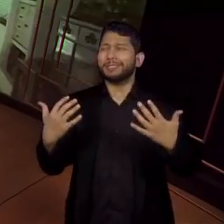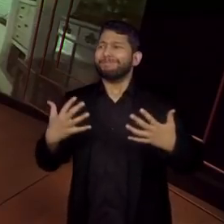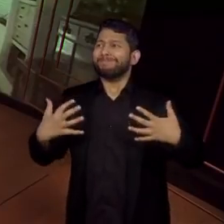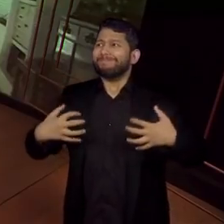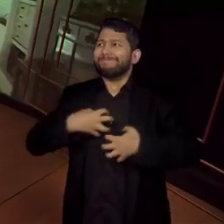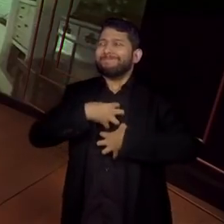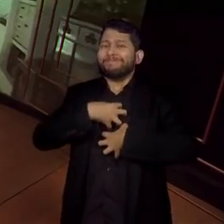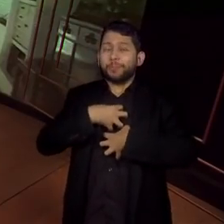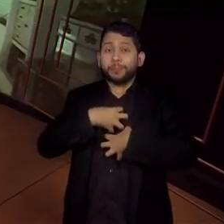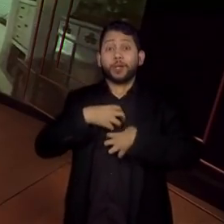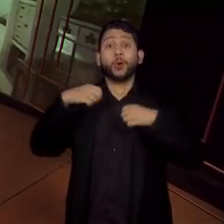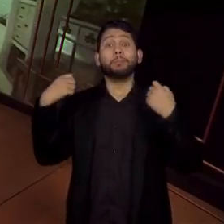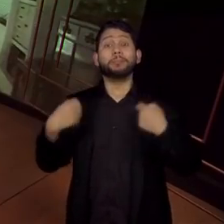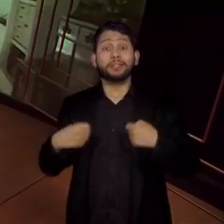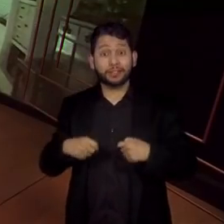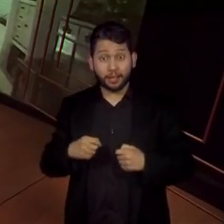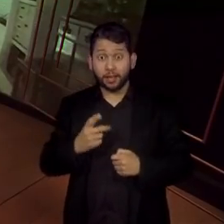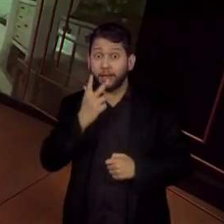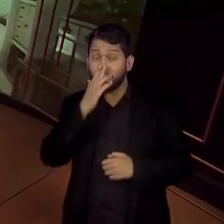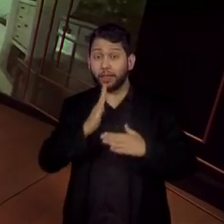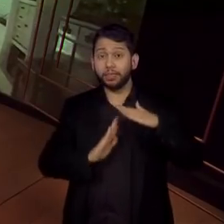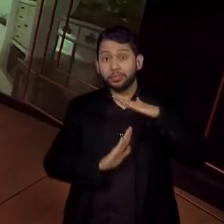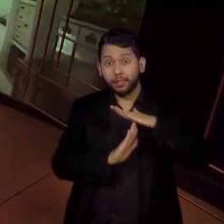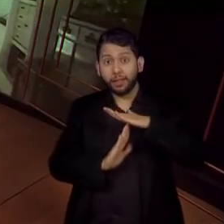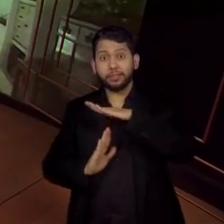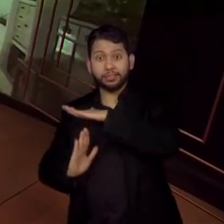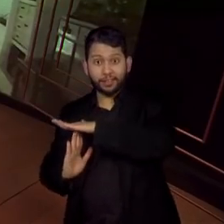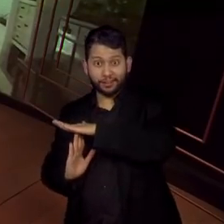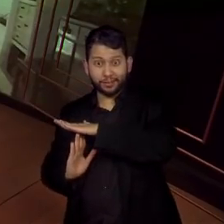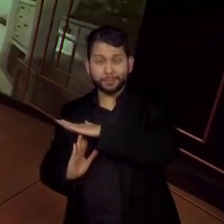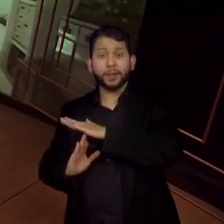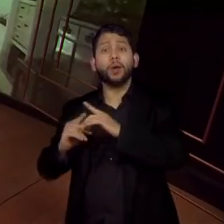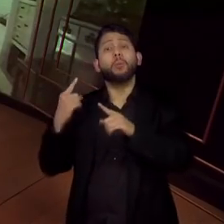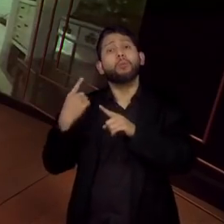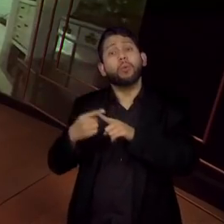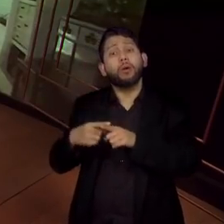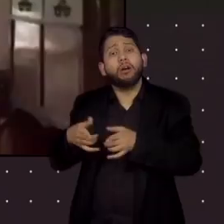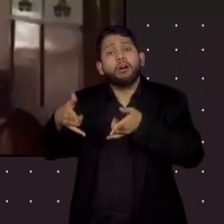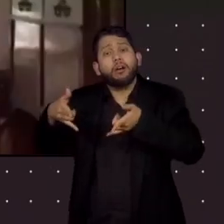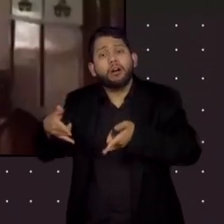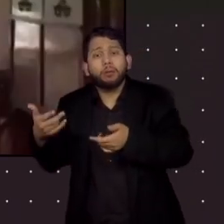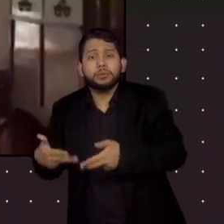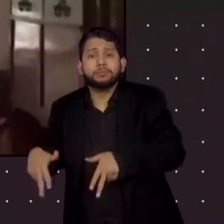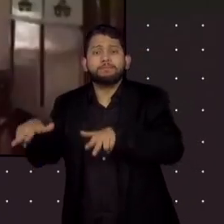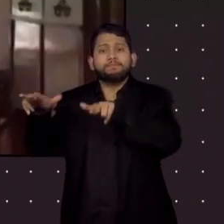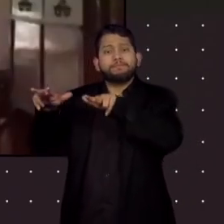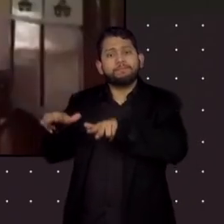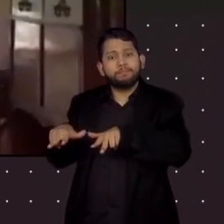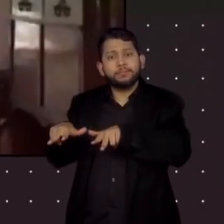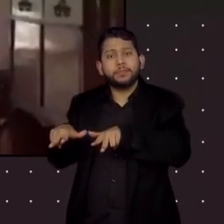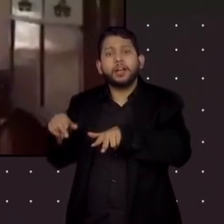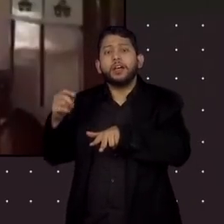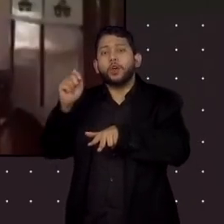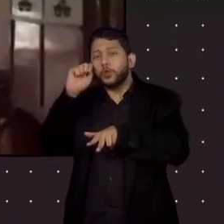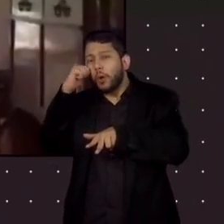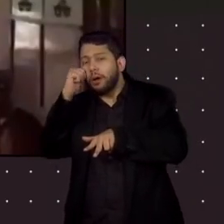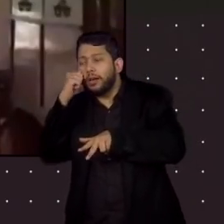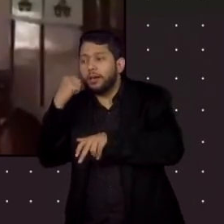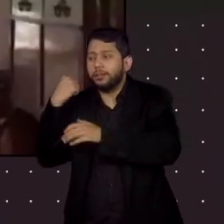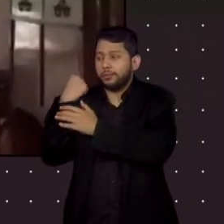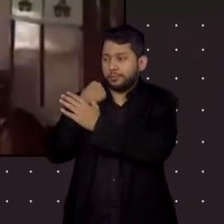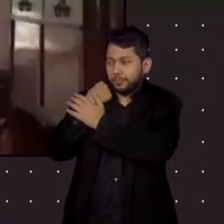eu tinha que dividir um pouco a cabeceira do lado dele, fiquei tentando ajudá-lo